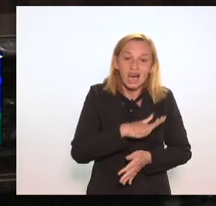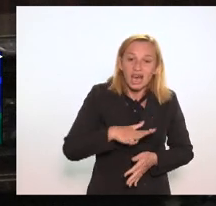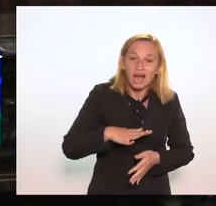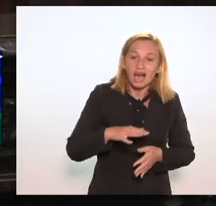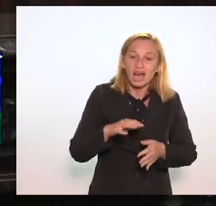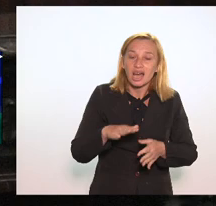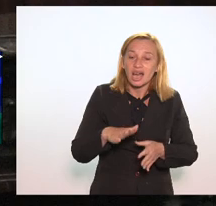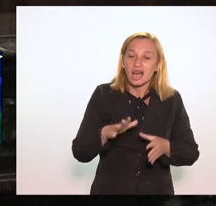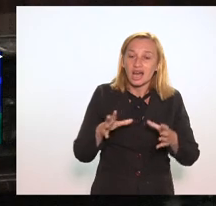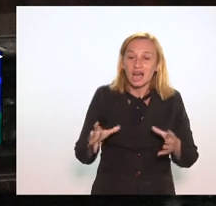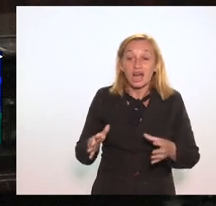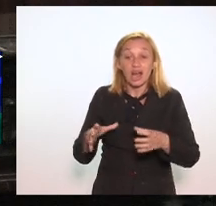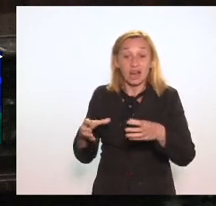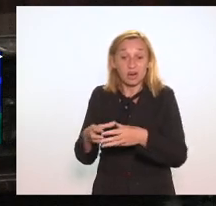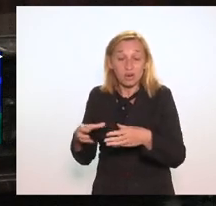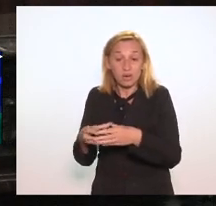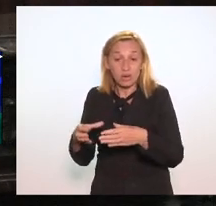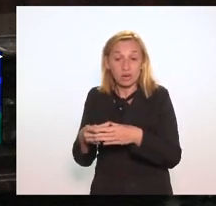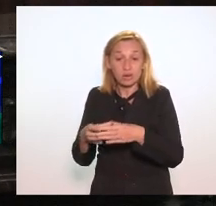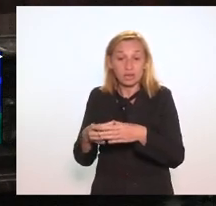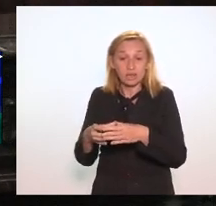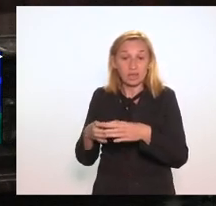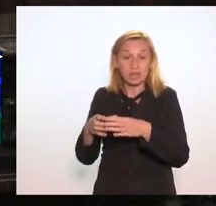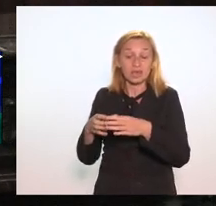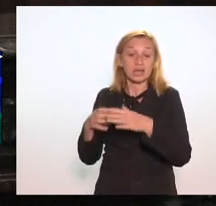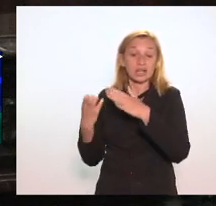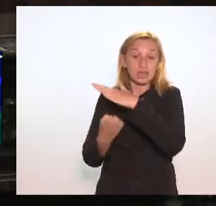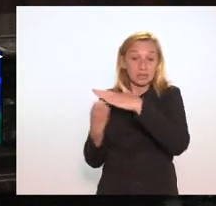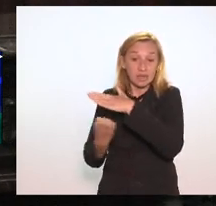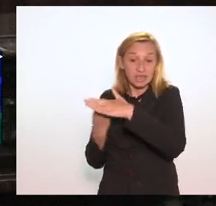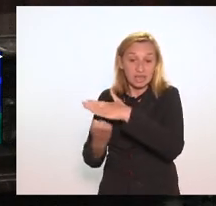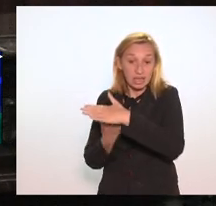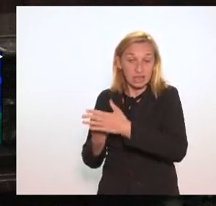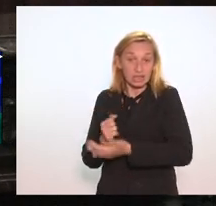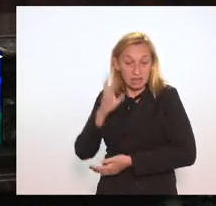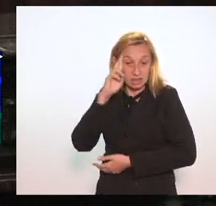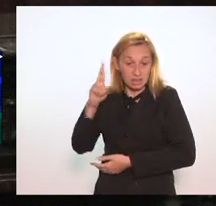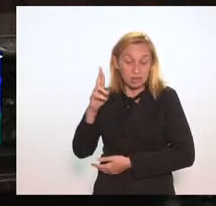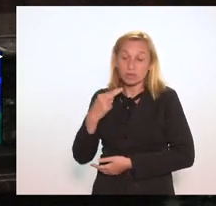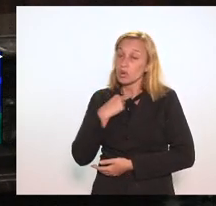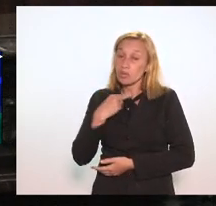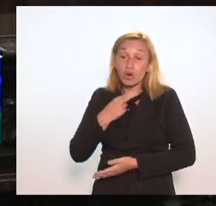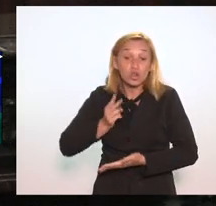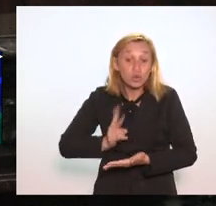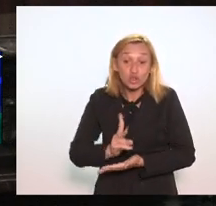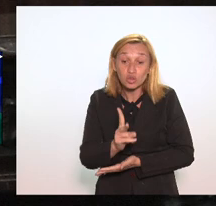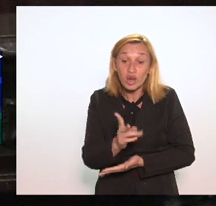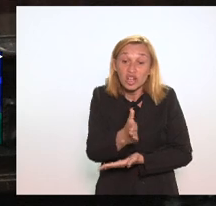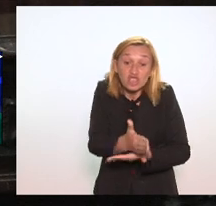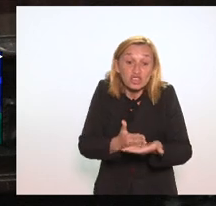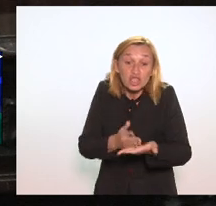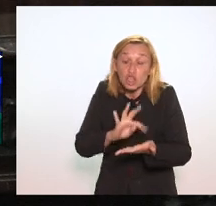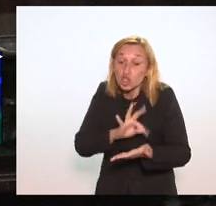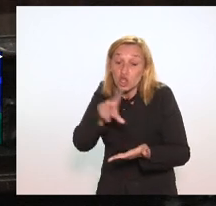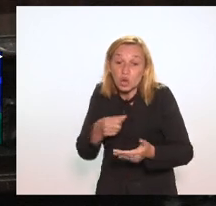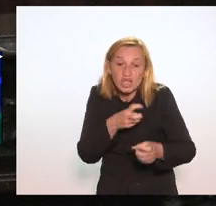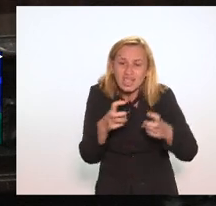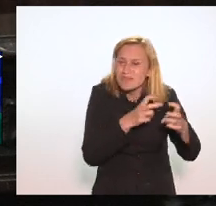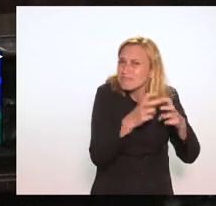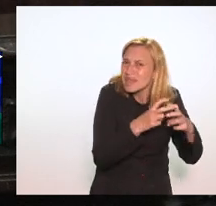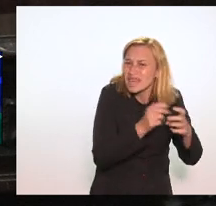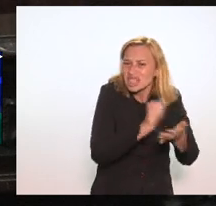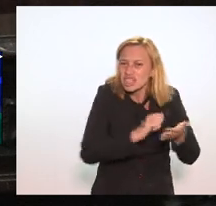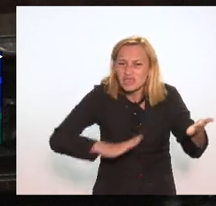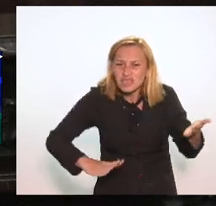um argumento básico de que não se pode continuar dividindo toda essa briga e